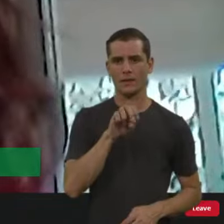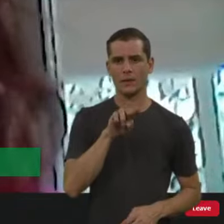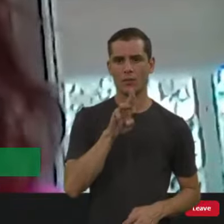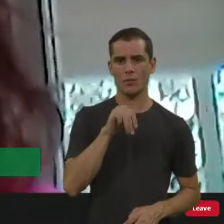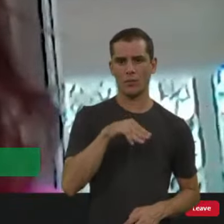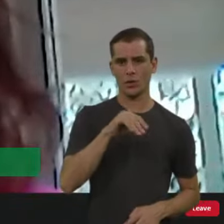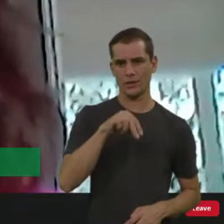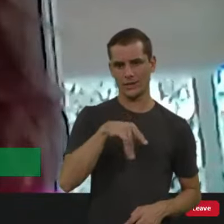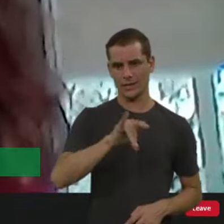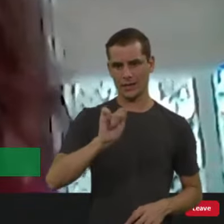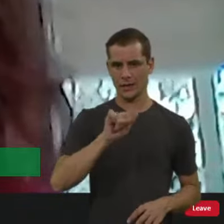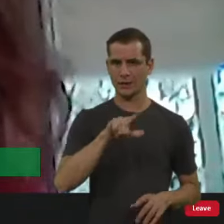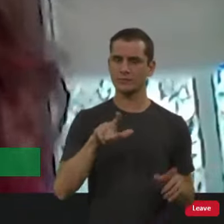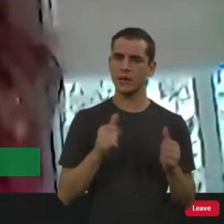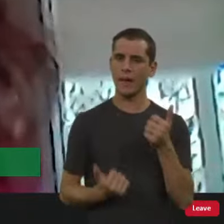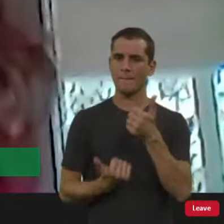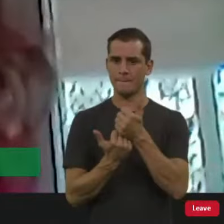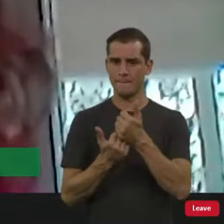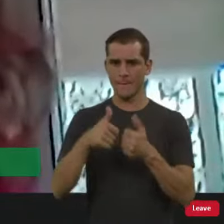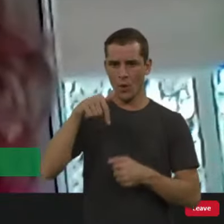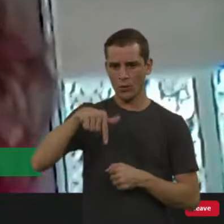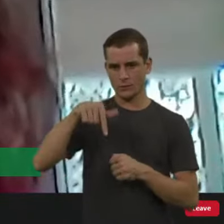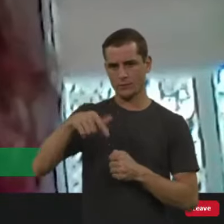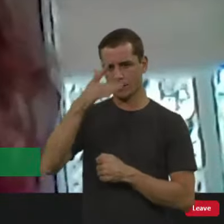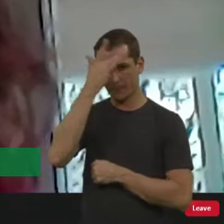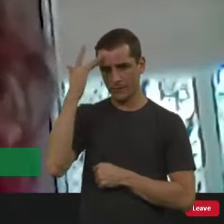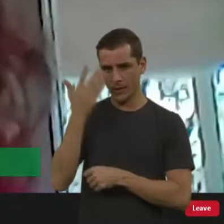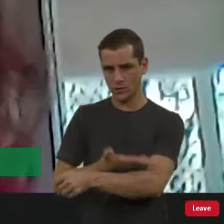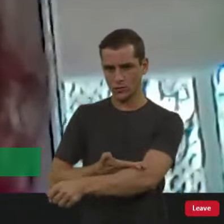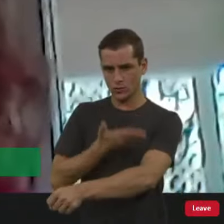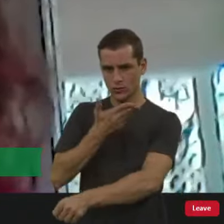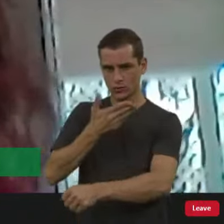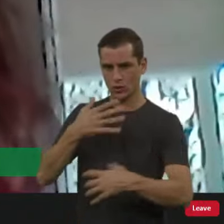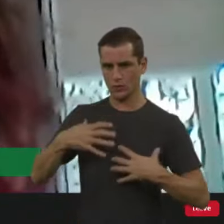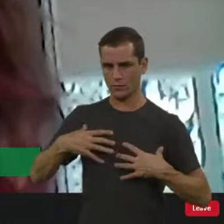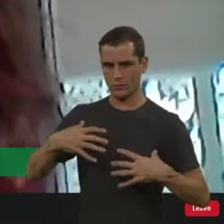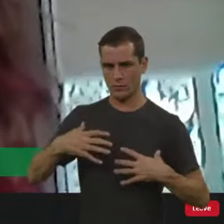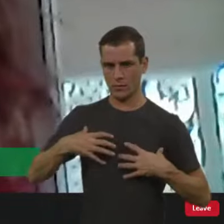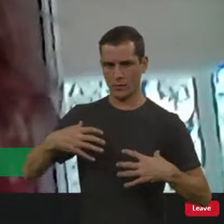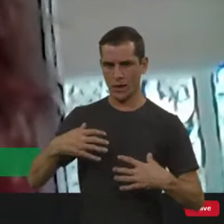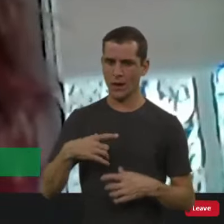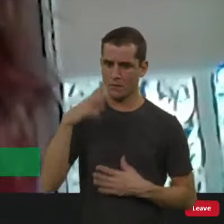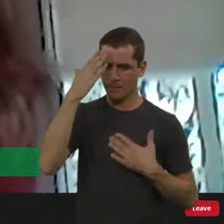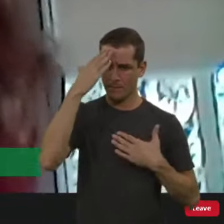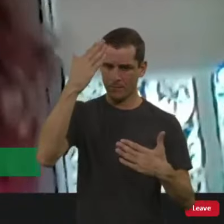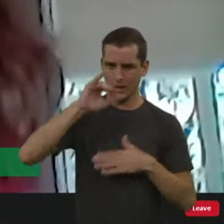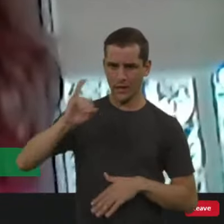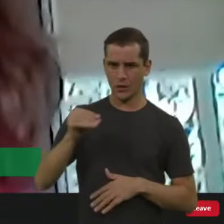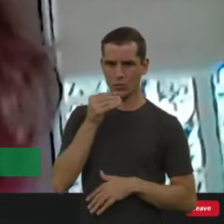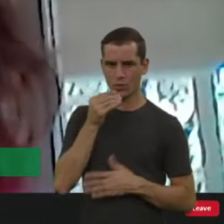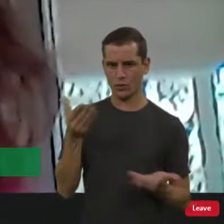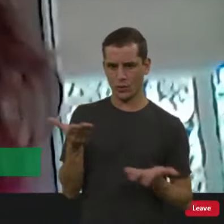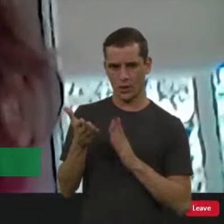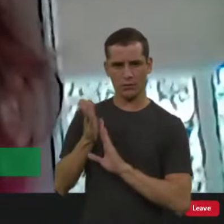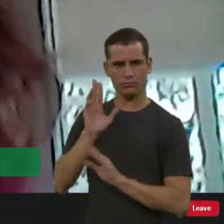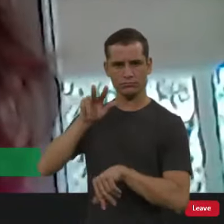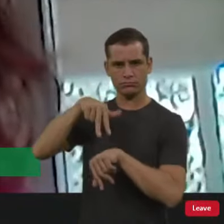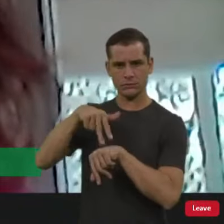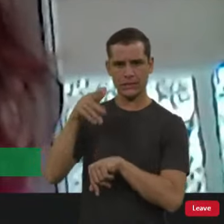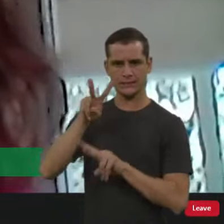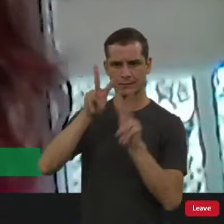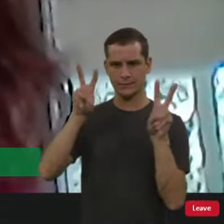estado. Eu agradeço o convite, agradeço a oportunidade de falar de hipertensão pulmonar neste fórum e estou à